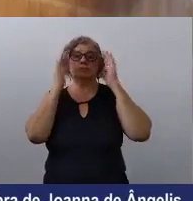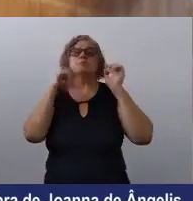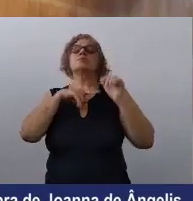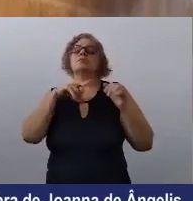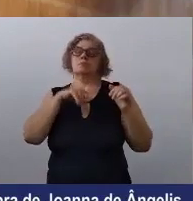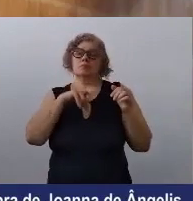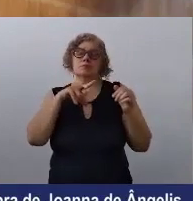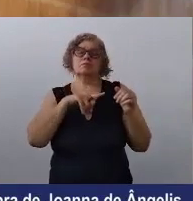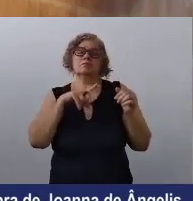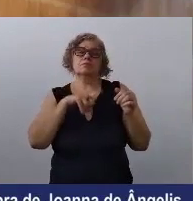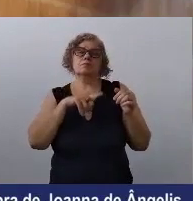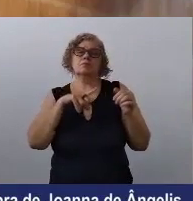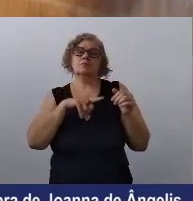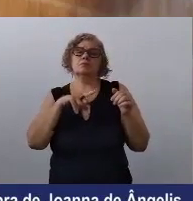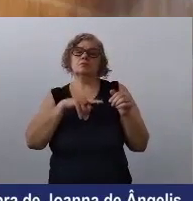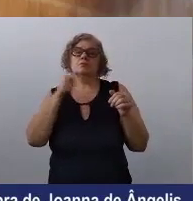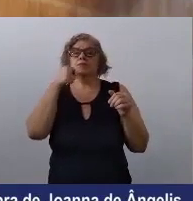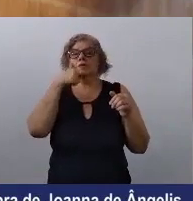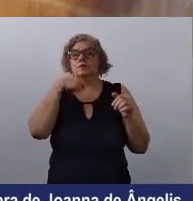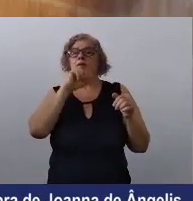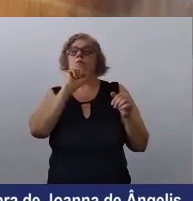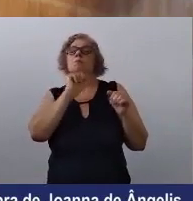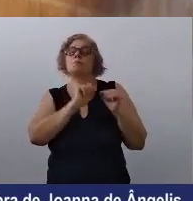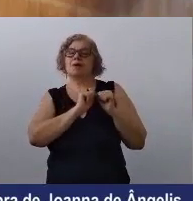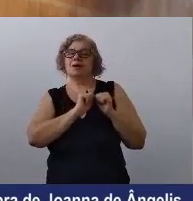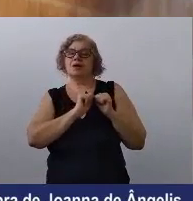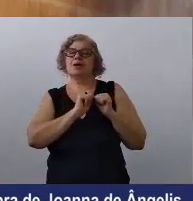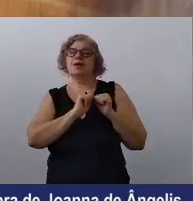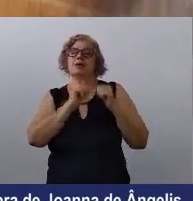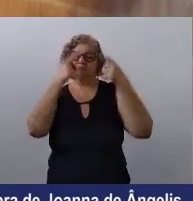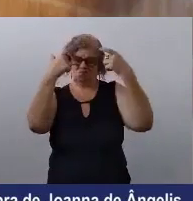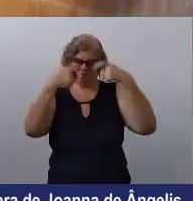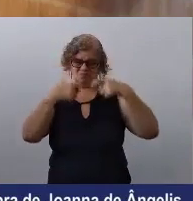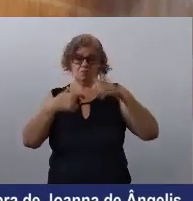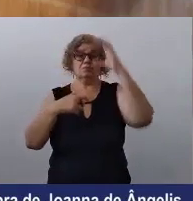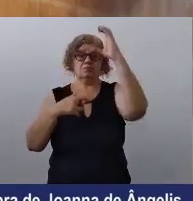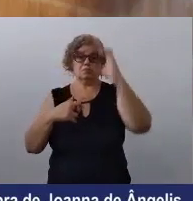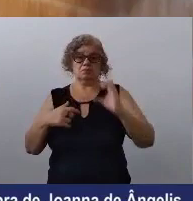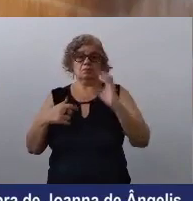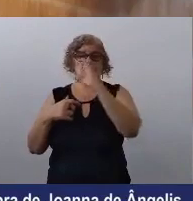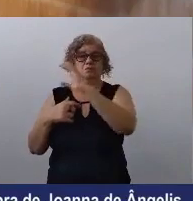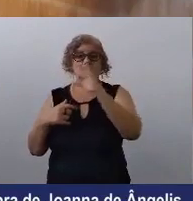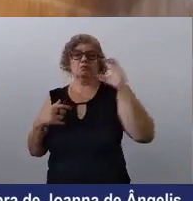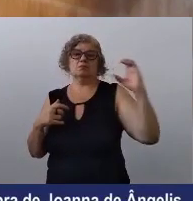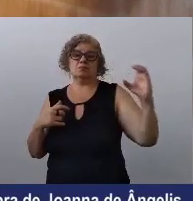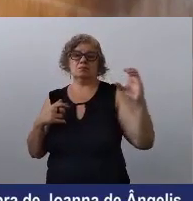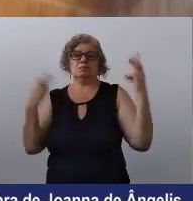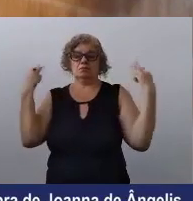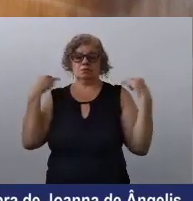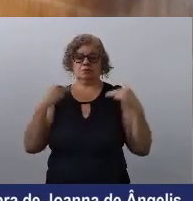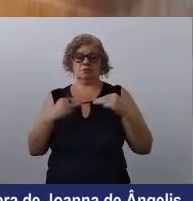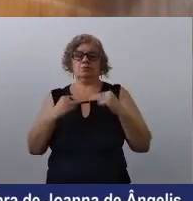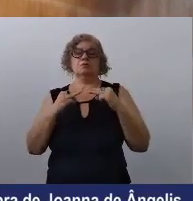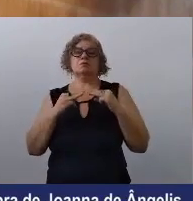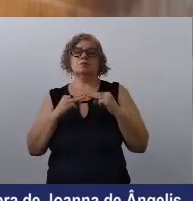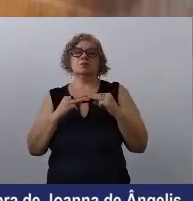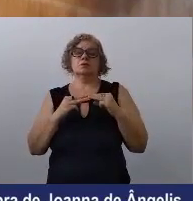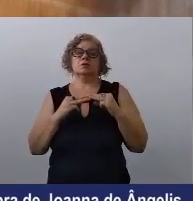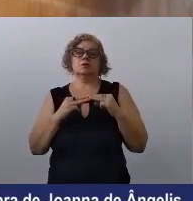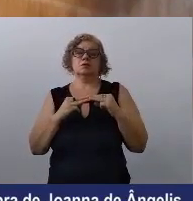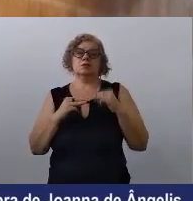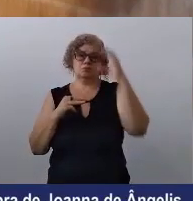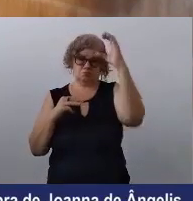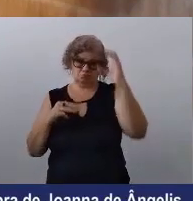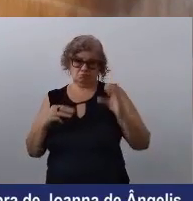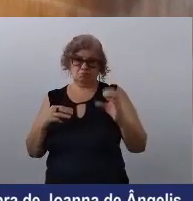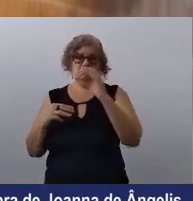tendo na mãe uma figura extremamente católica dentro dos valores morais nobres